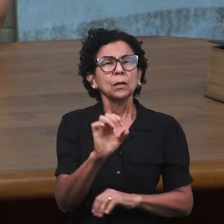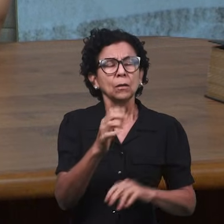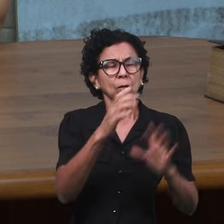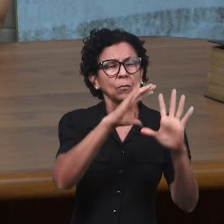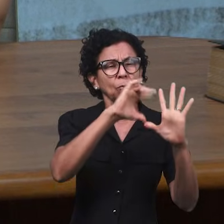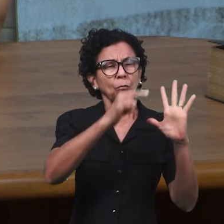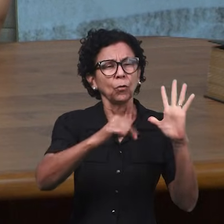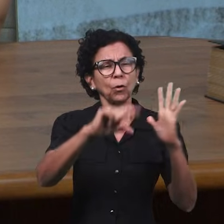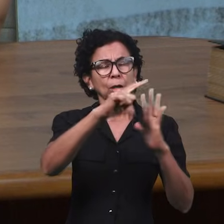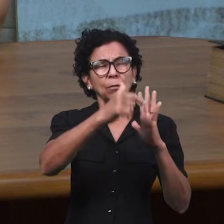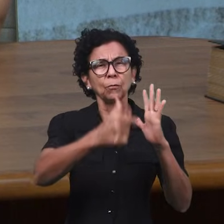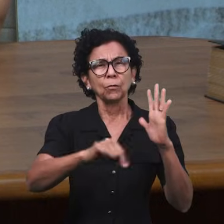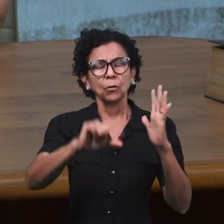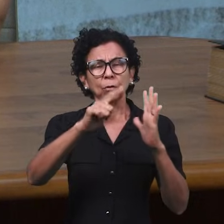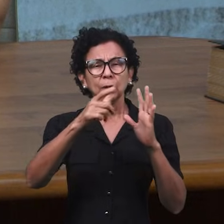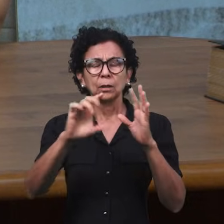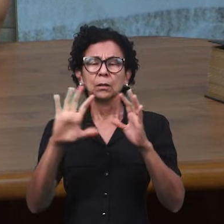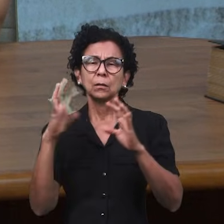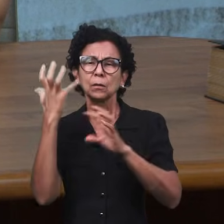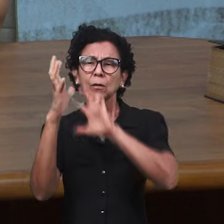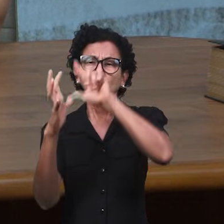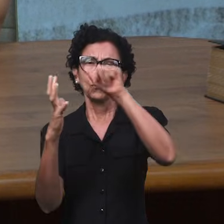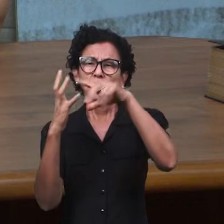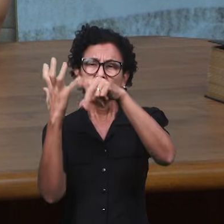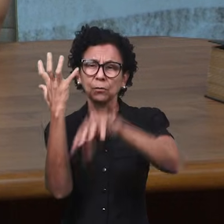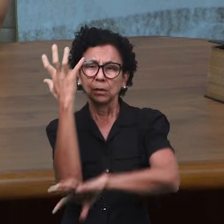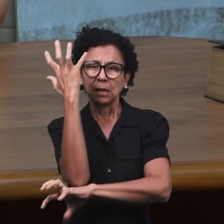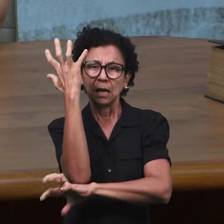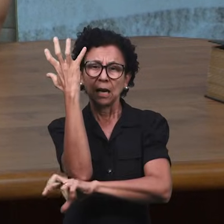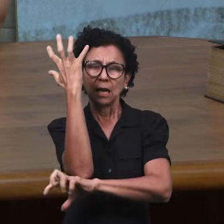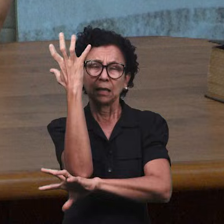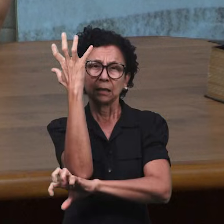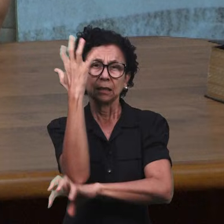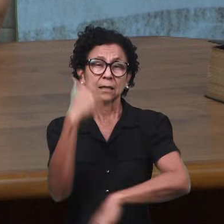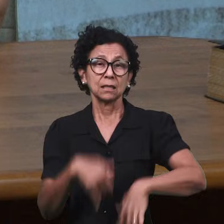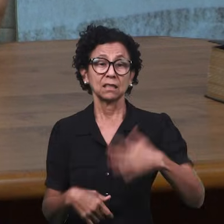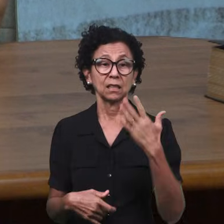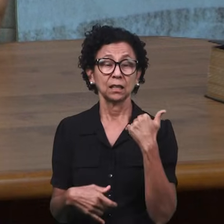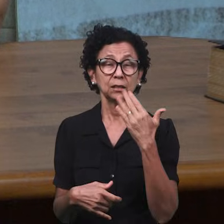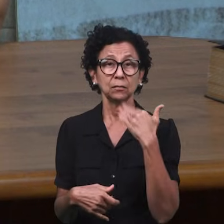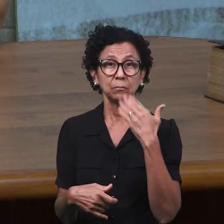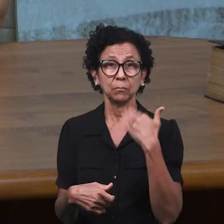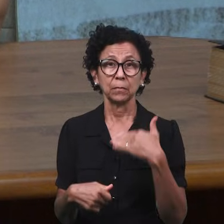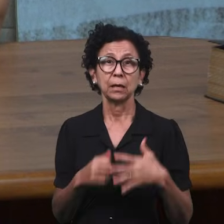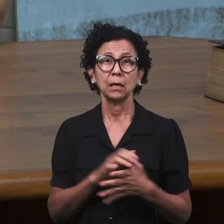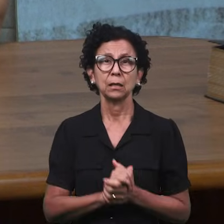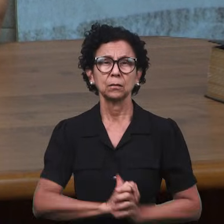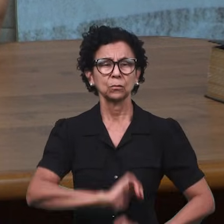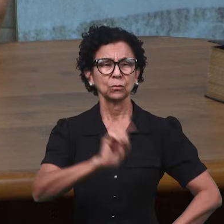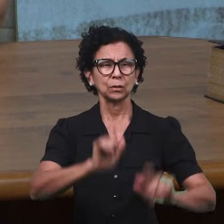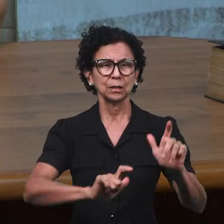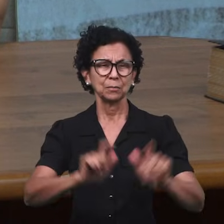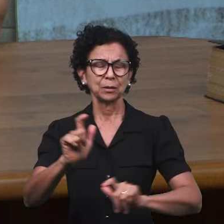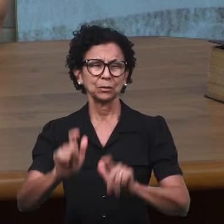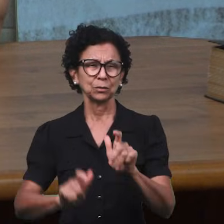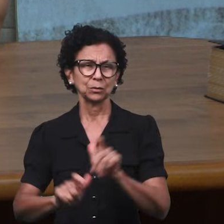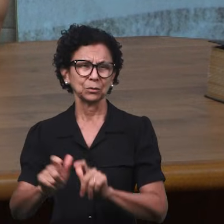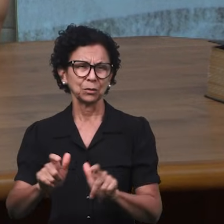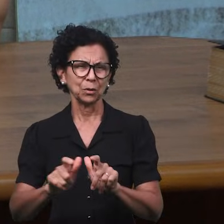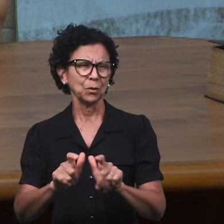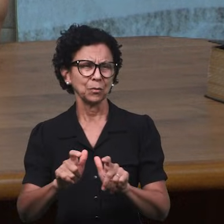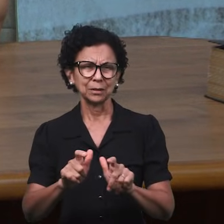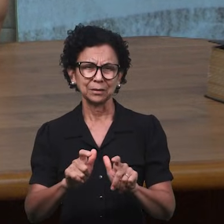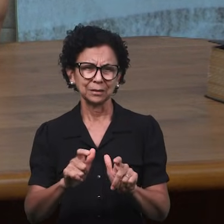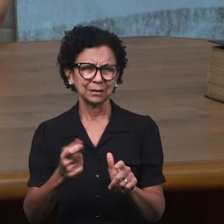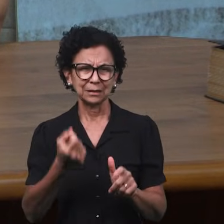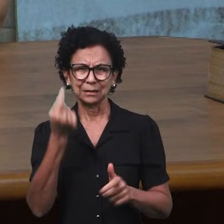seu mantimento eram raízes dos zimbros. Do meio dos homens eram expulsos.